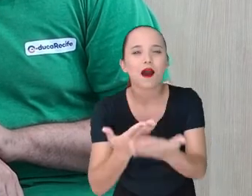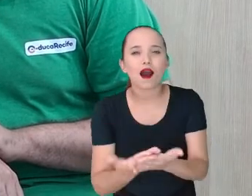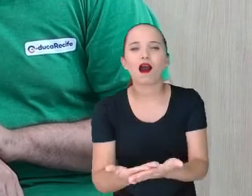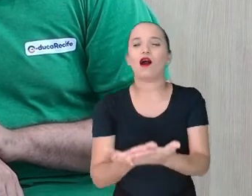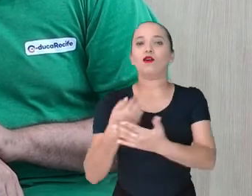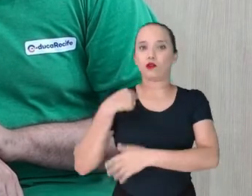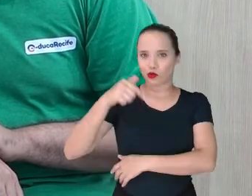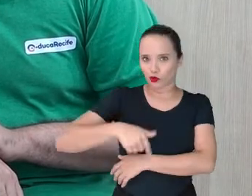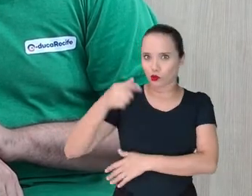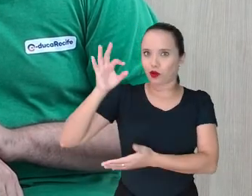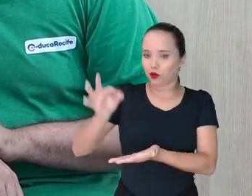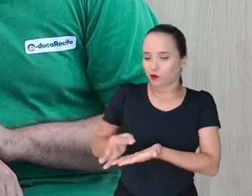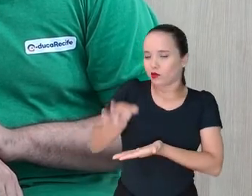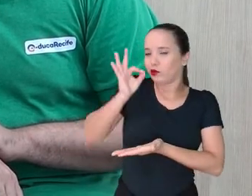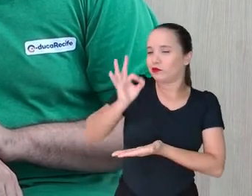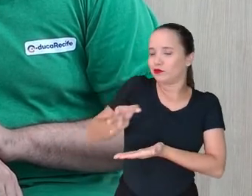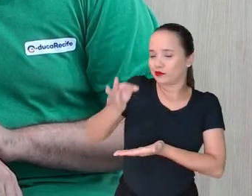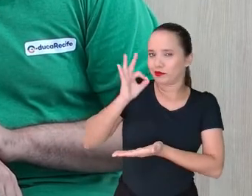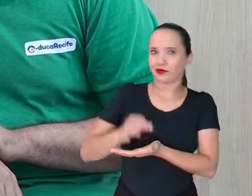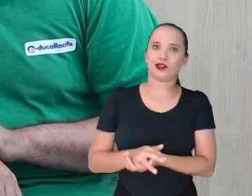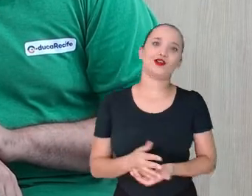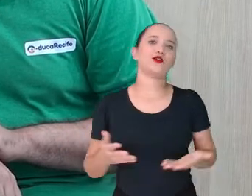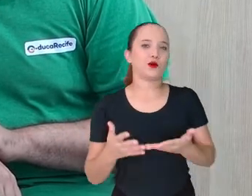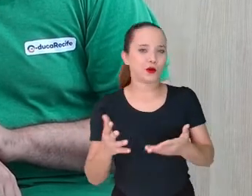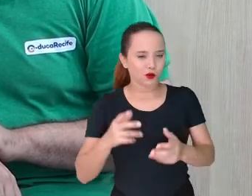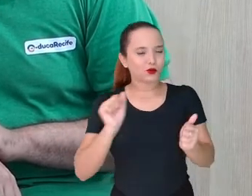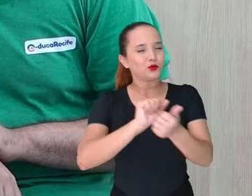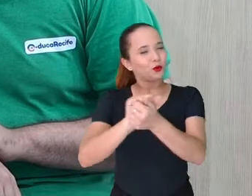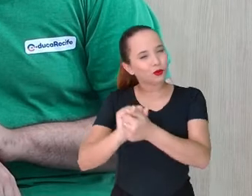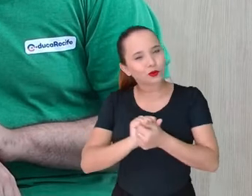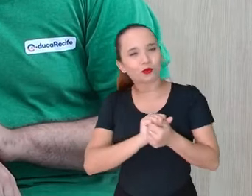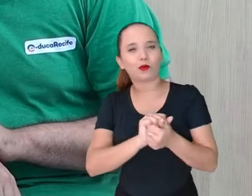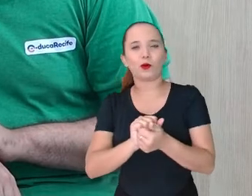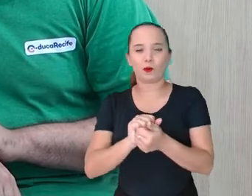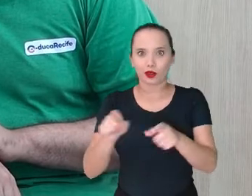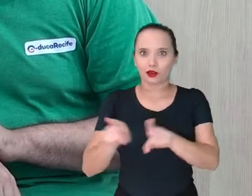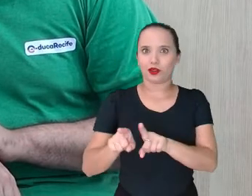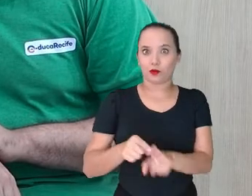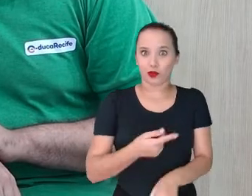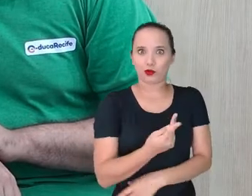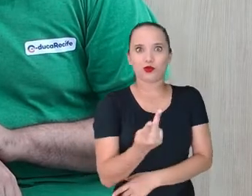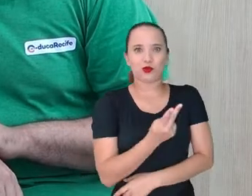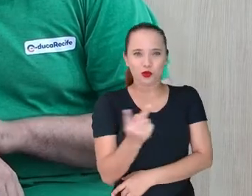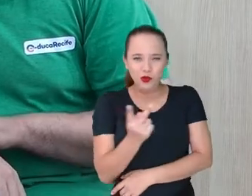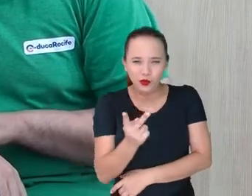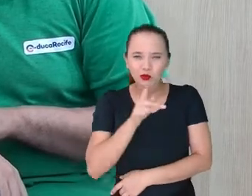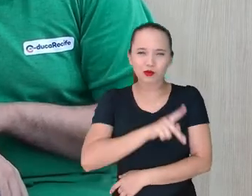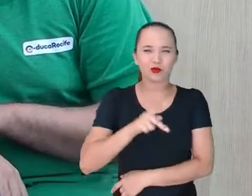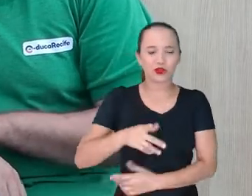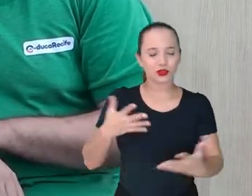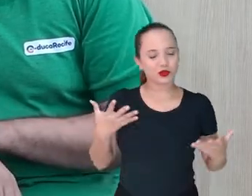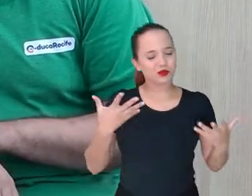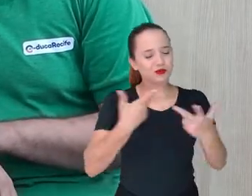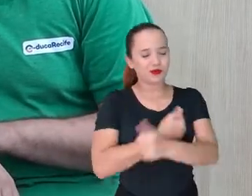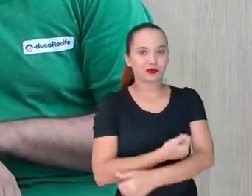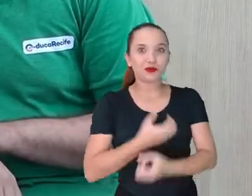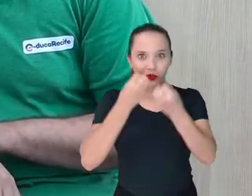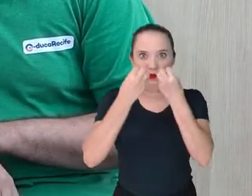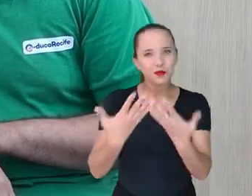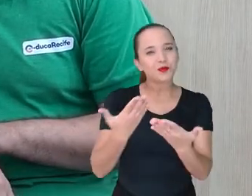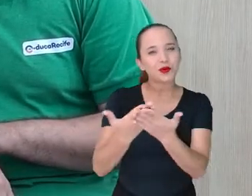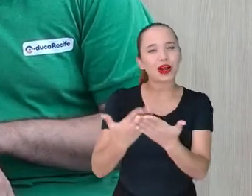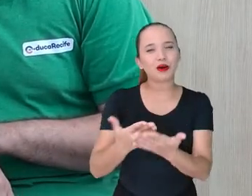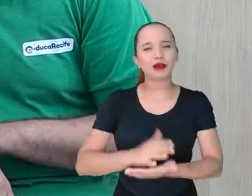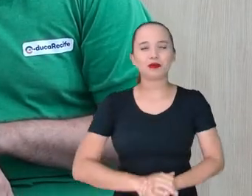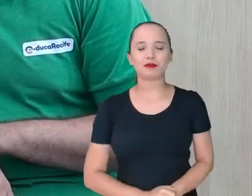aqui com o meu cafezinho, que eu estou muito bem acompanhada também, além desses dois professores massa. Então, bons